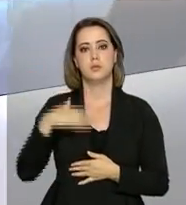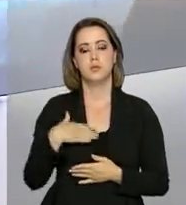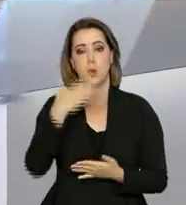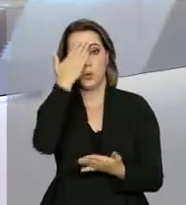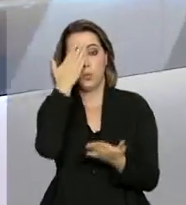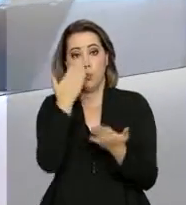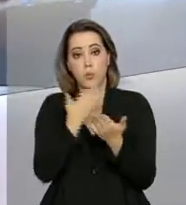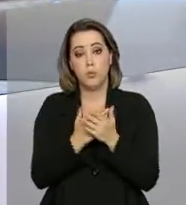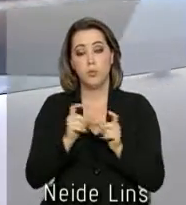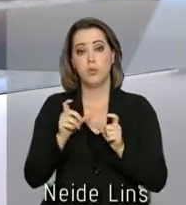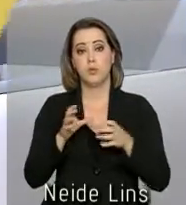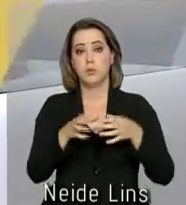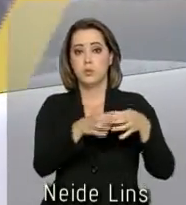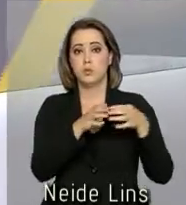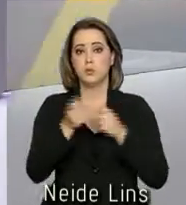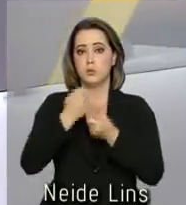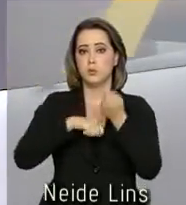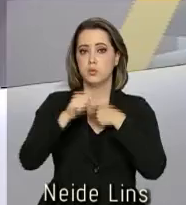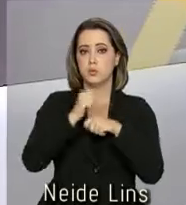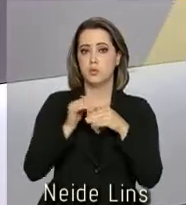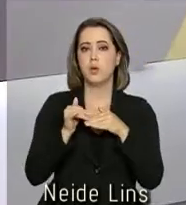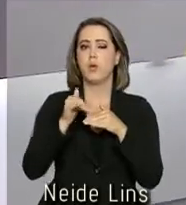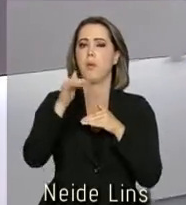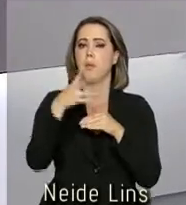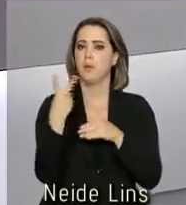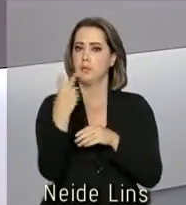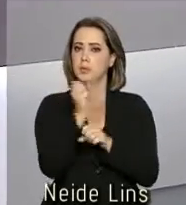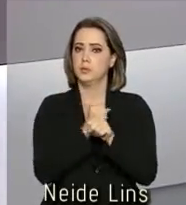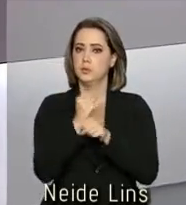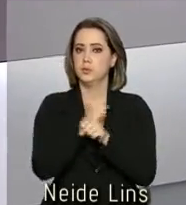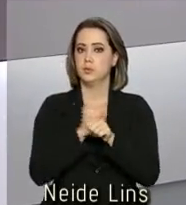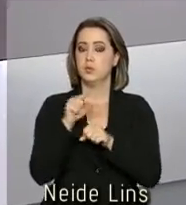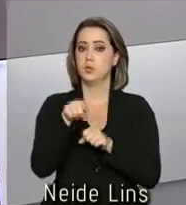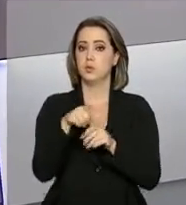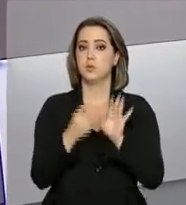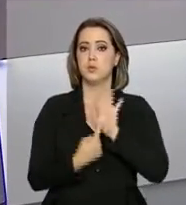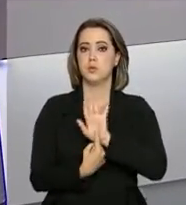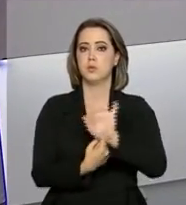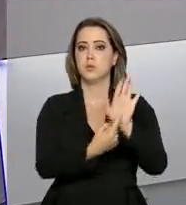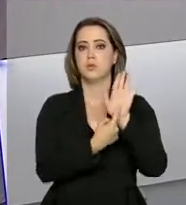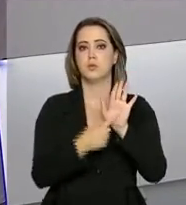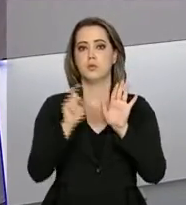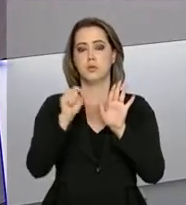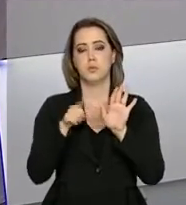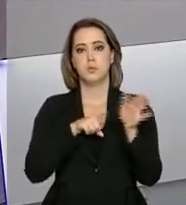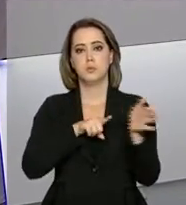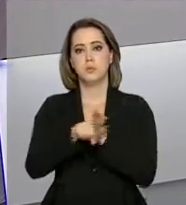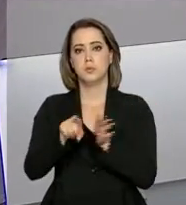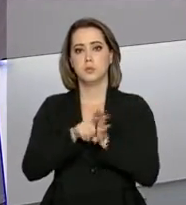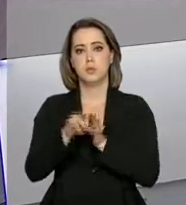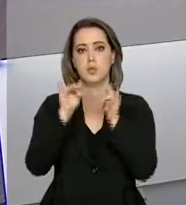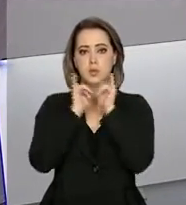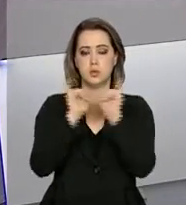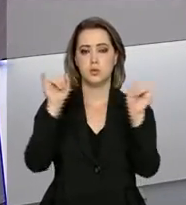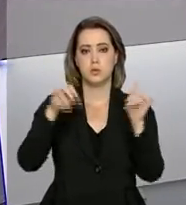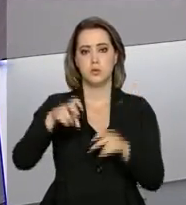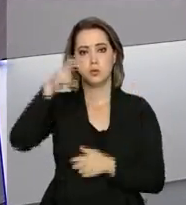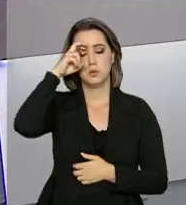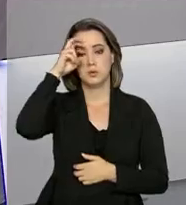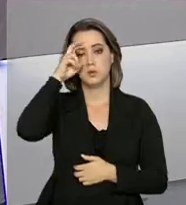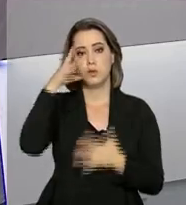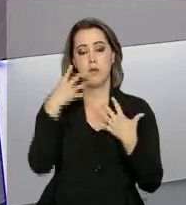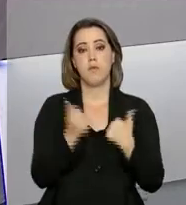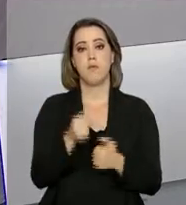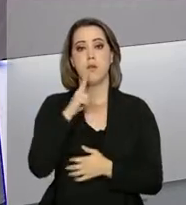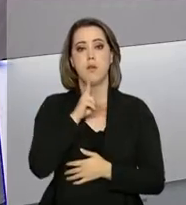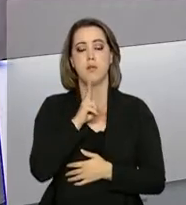dos comerciantes na economia é a maior em mais de dois anos isso é o que mostra uma pesquisa divulgada nesta quinta feira nós vamos voltar a